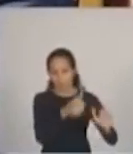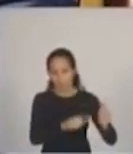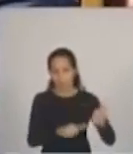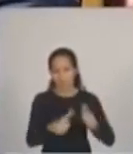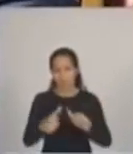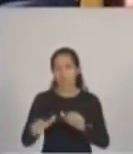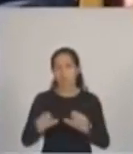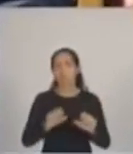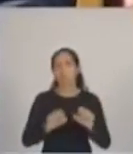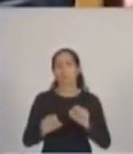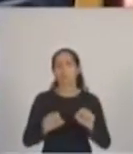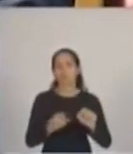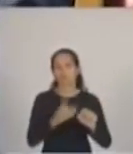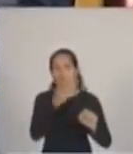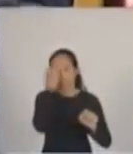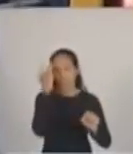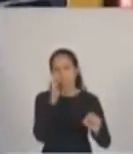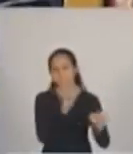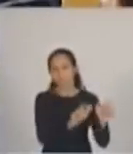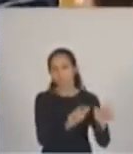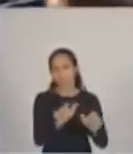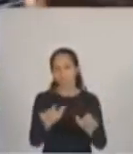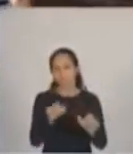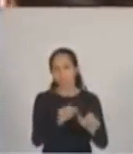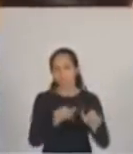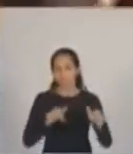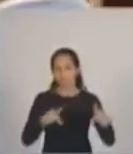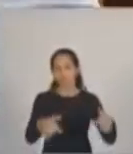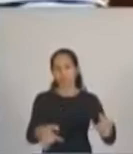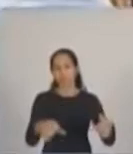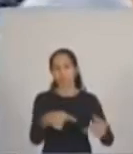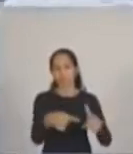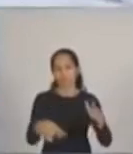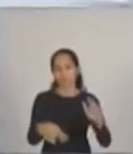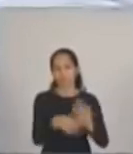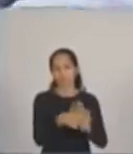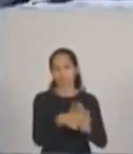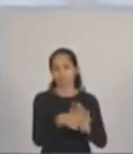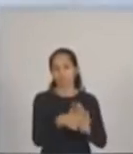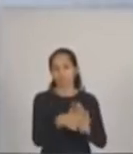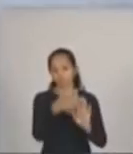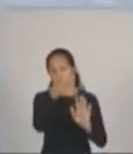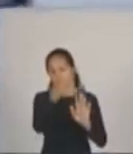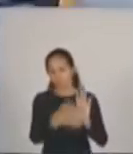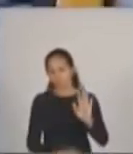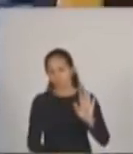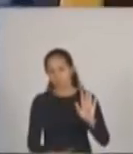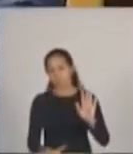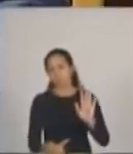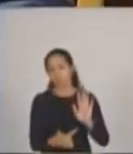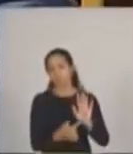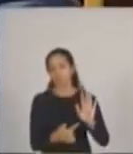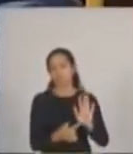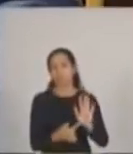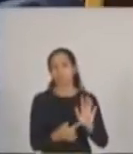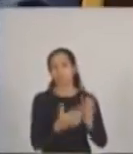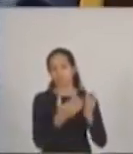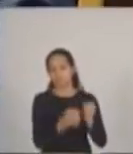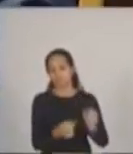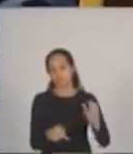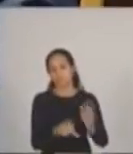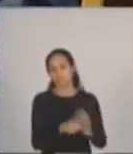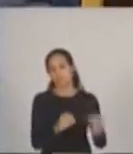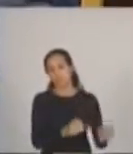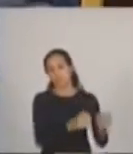pressupostos legitimadores do exercício dessa excepcional competência deferida ao Poder